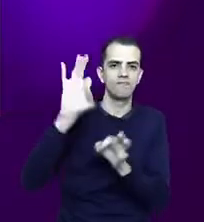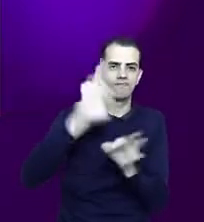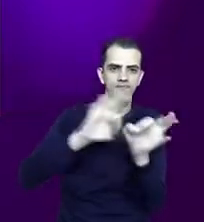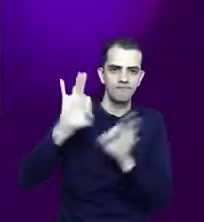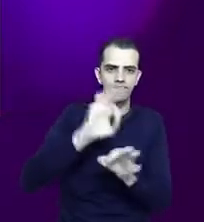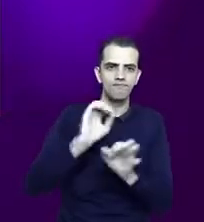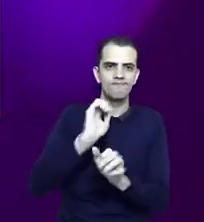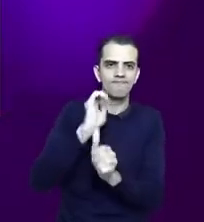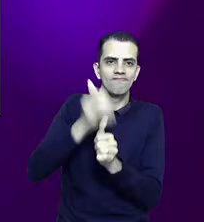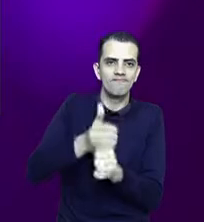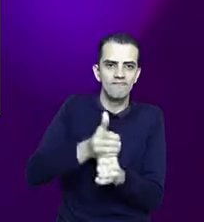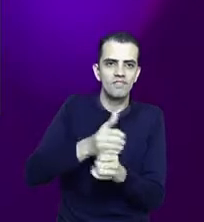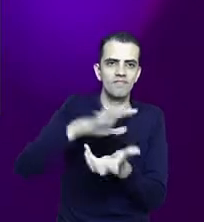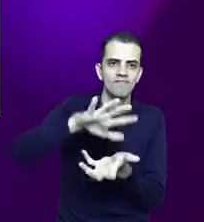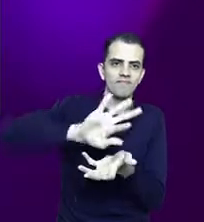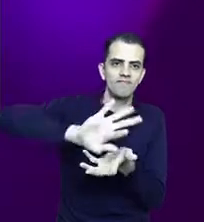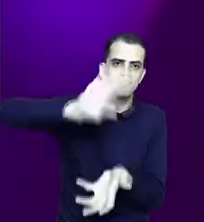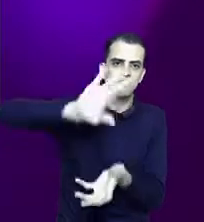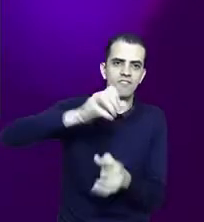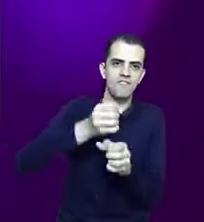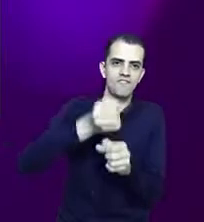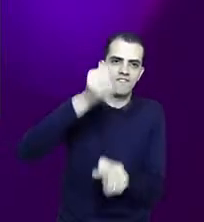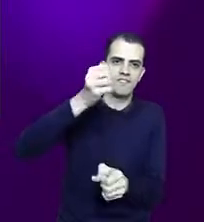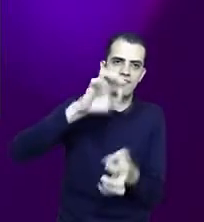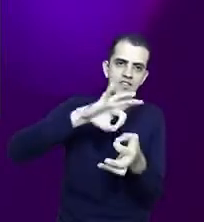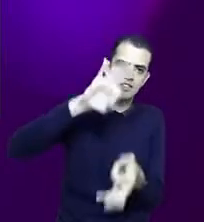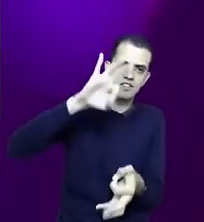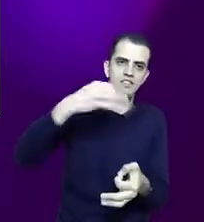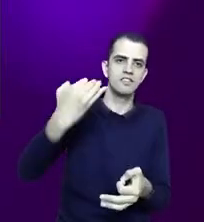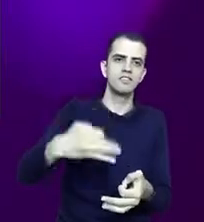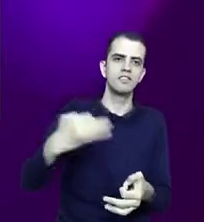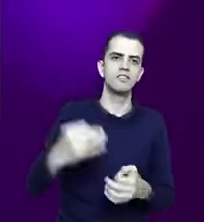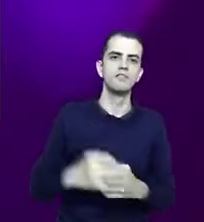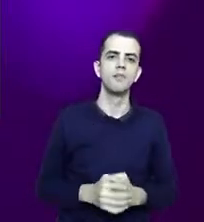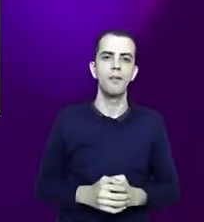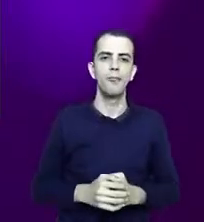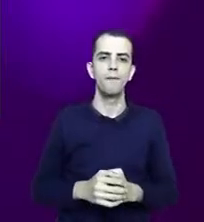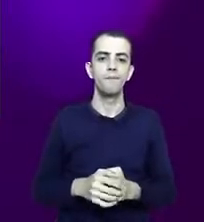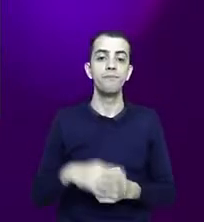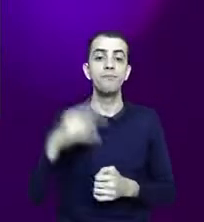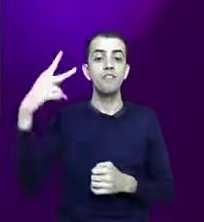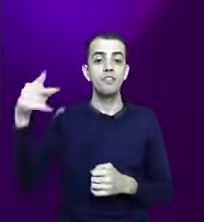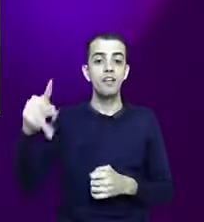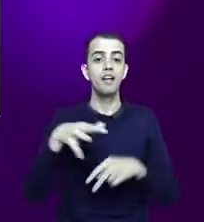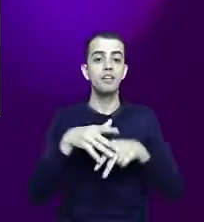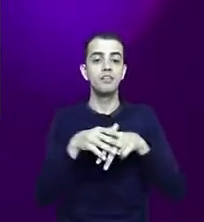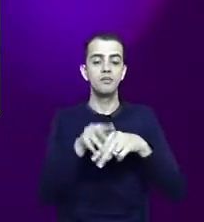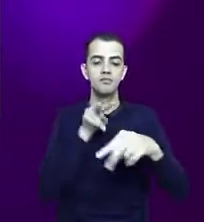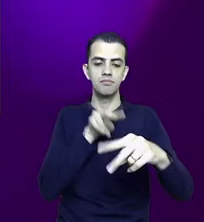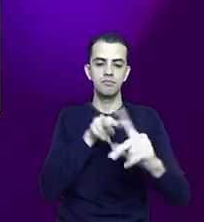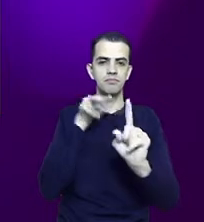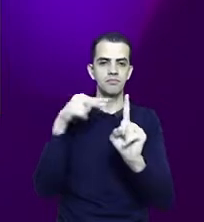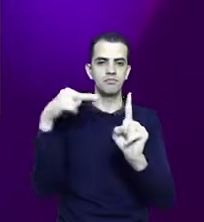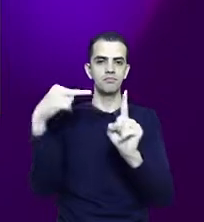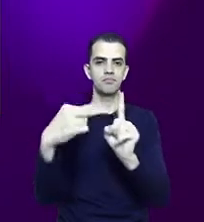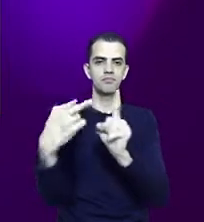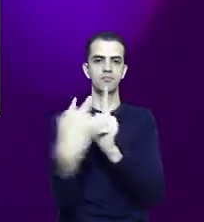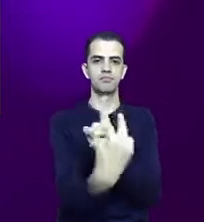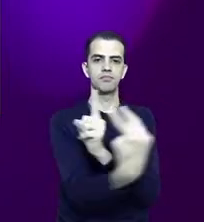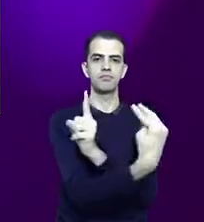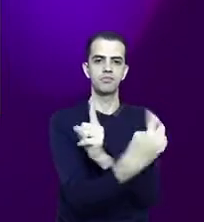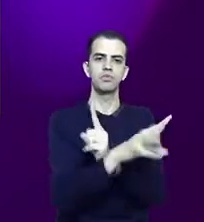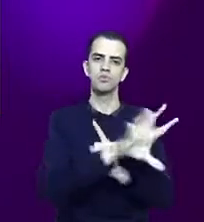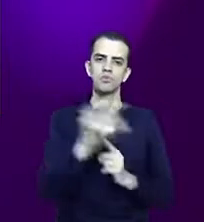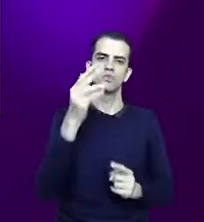reposicionada, também com calços sob medida, né? Então, vocês veem todas as vistas do caso, né?